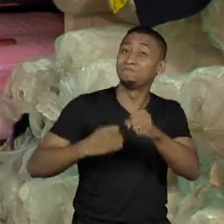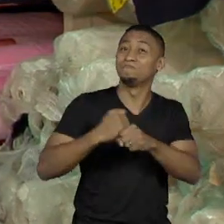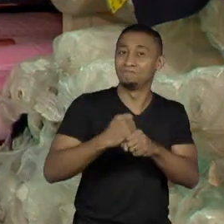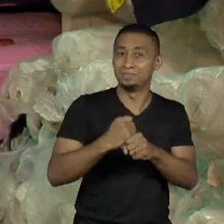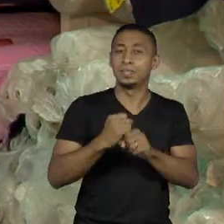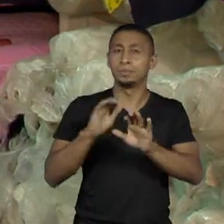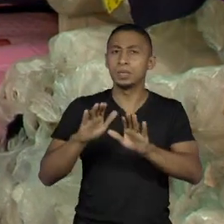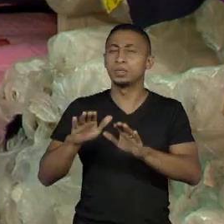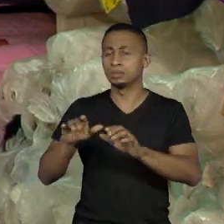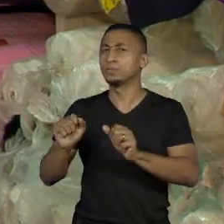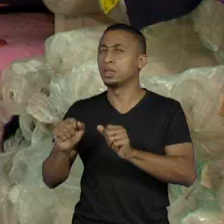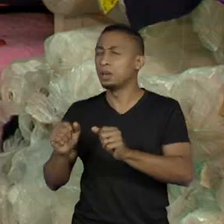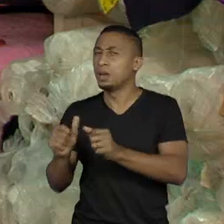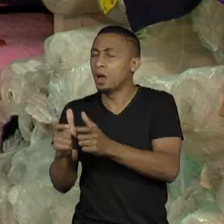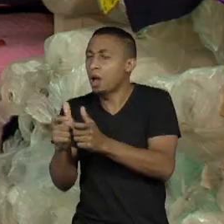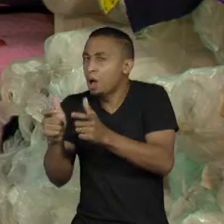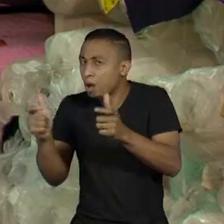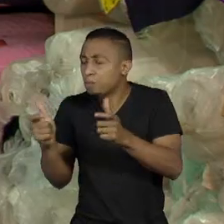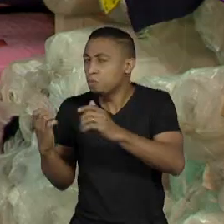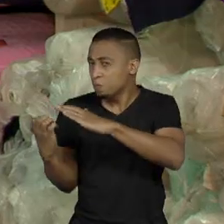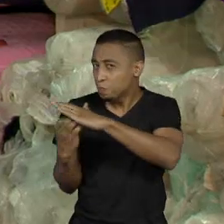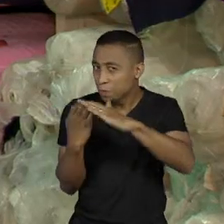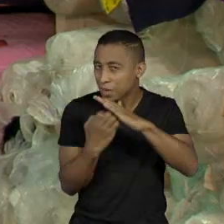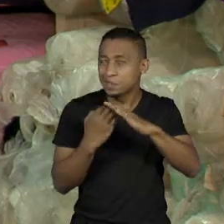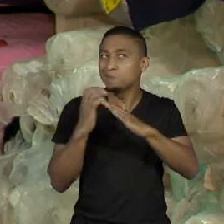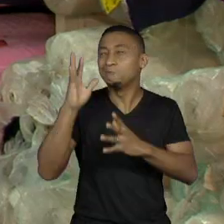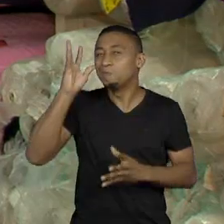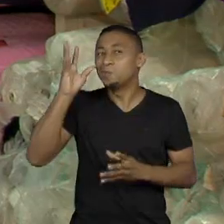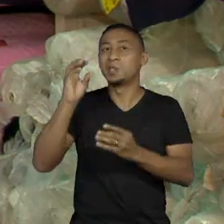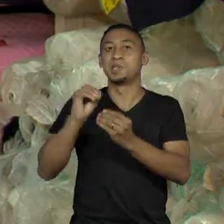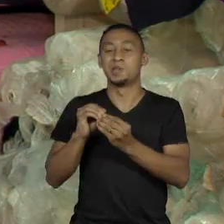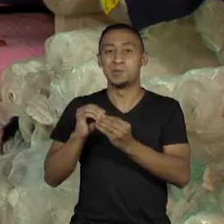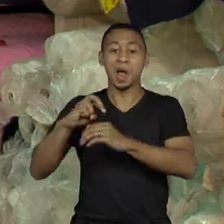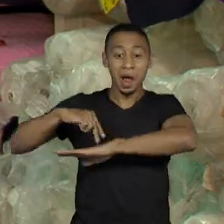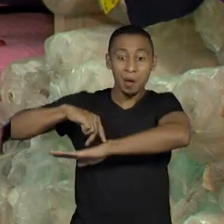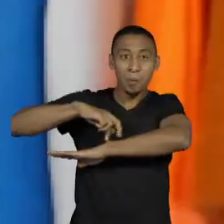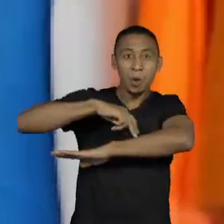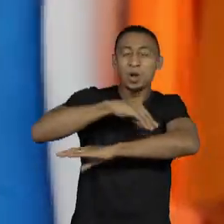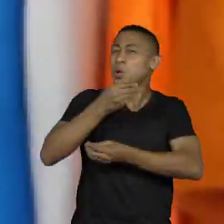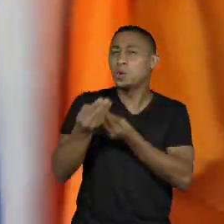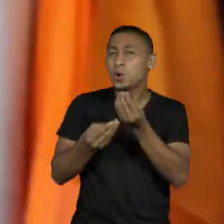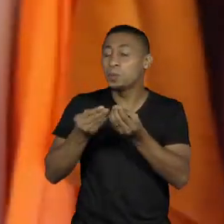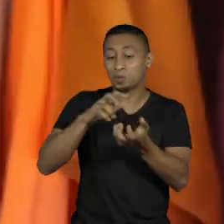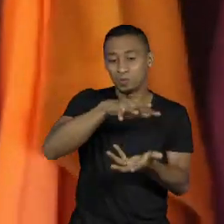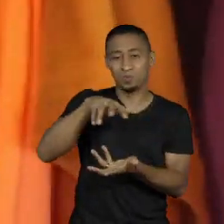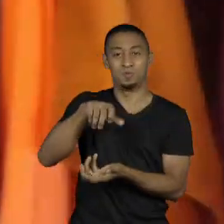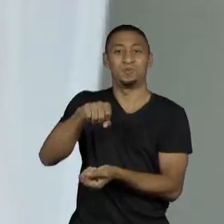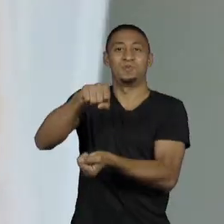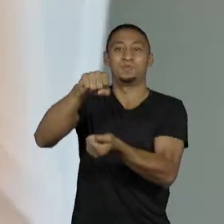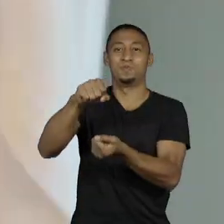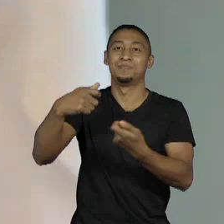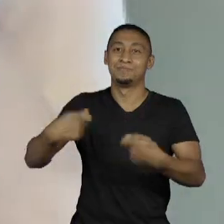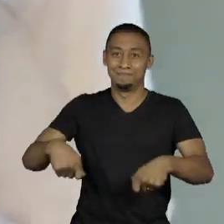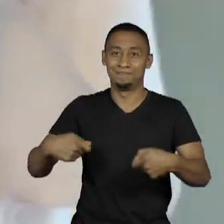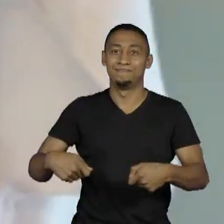desse mercado já entendeu que a moda agora é sustentabilidade.